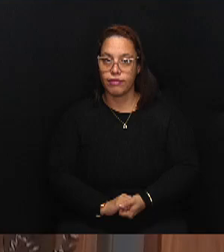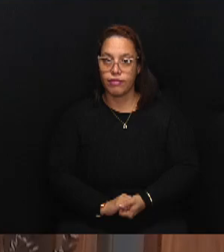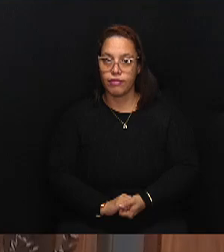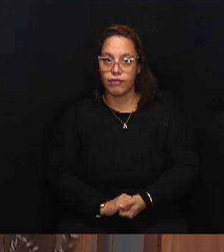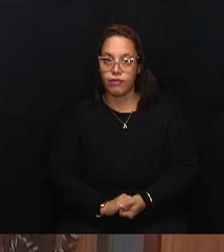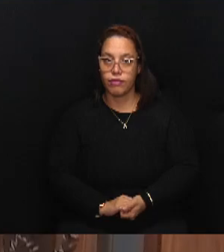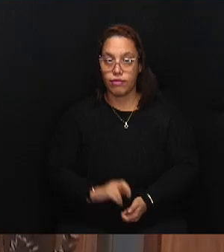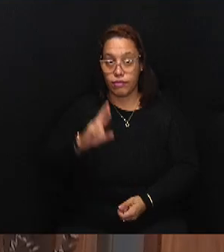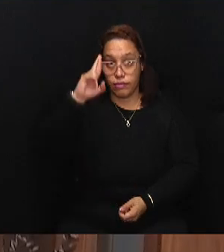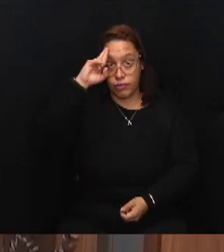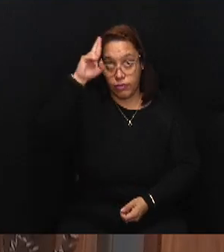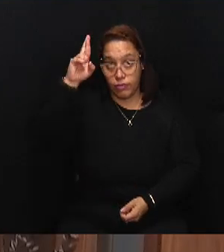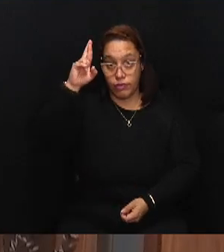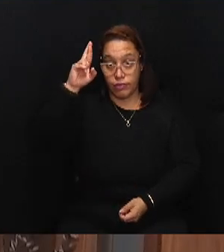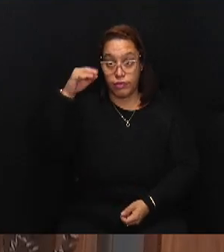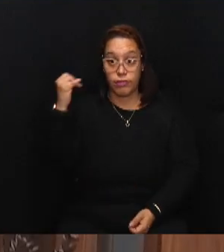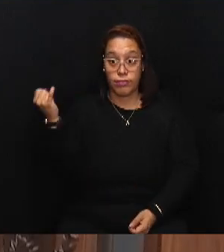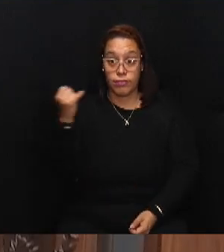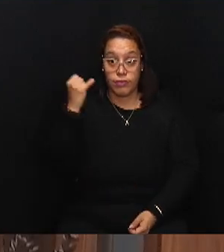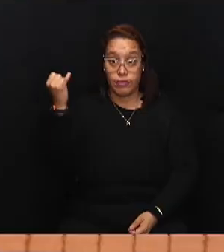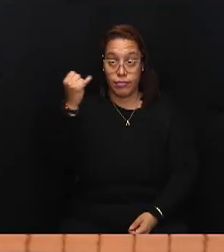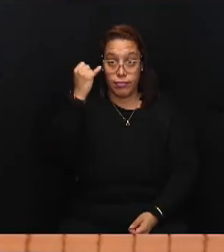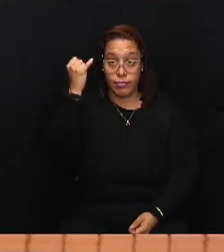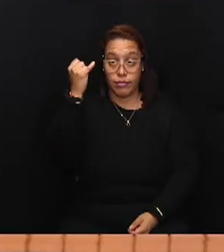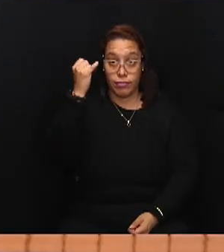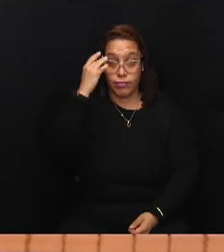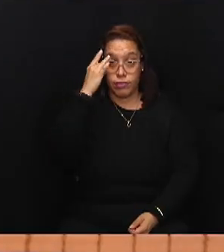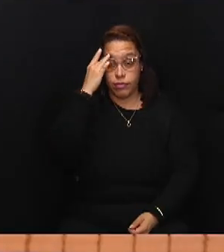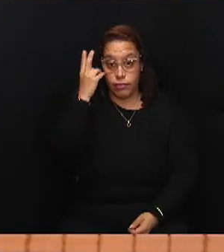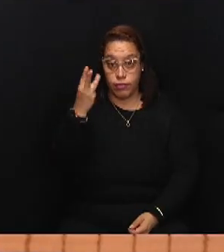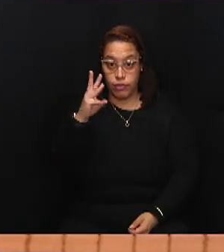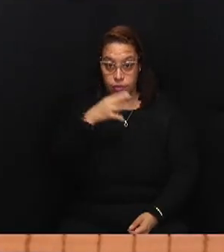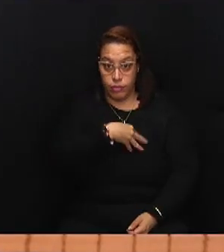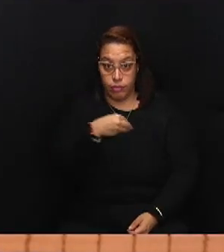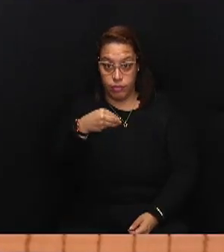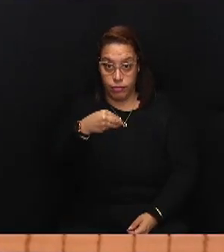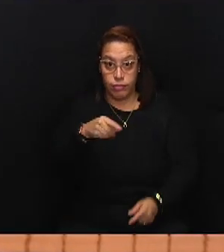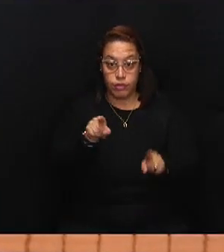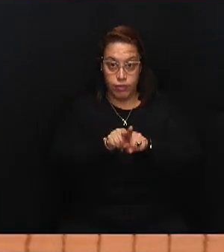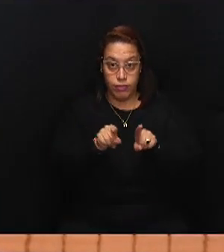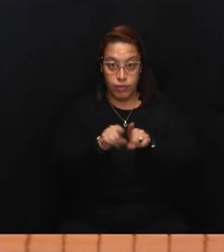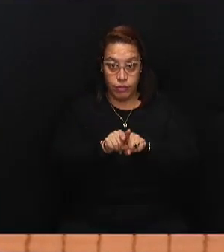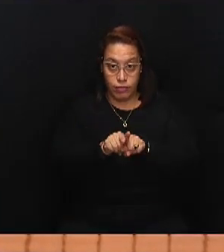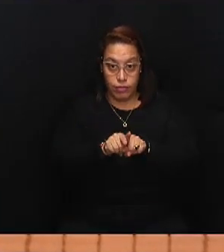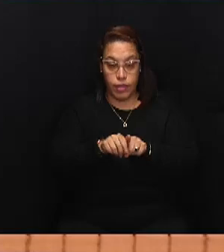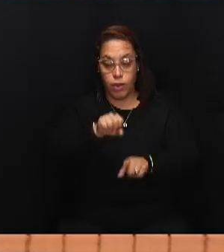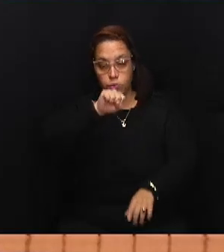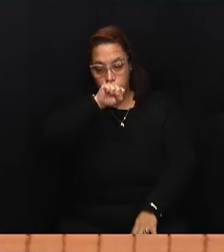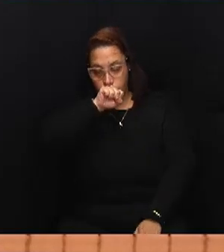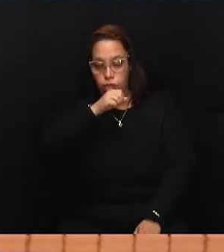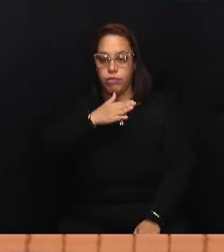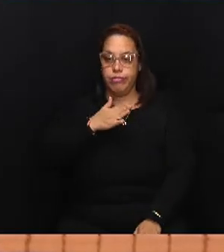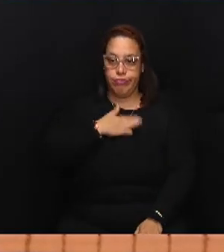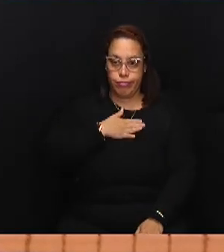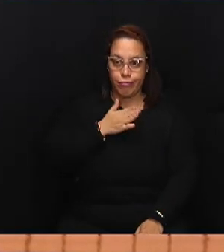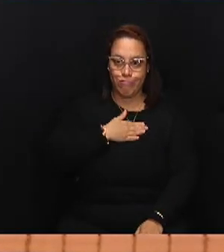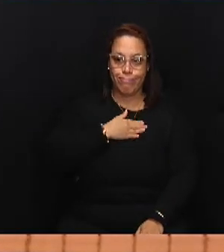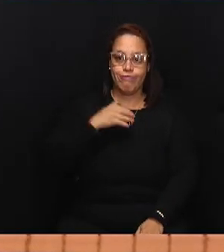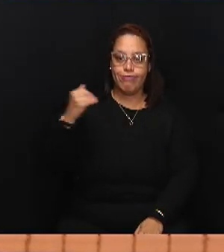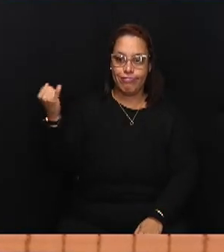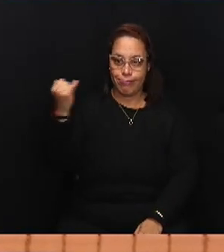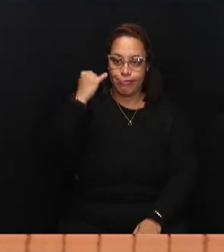O senhor tocou num assunto aqui que é muito importante mesmo. Eu tenho 3 filhas, e as 3 filhas também até hoje dão benção para mim. Então, eu acho que isso é muito importante também,